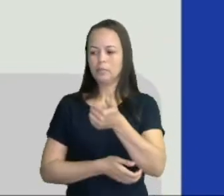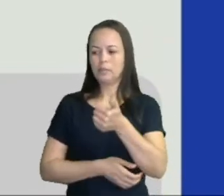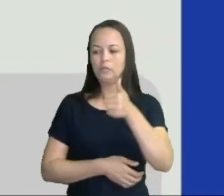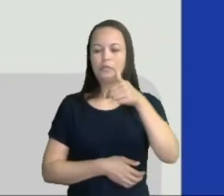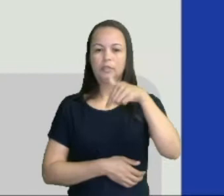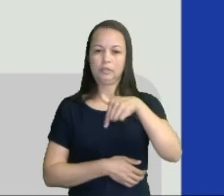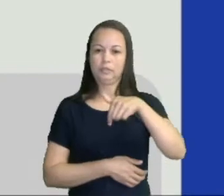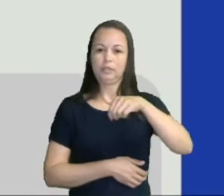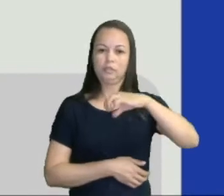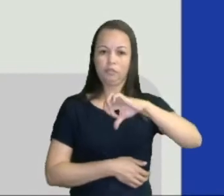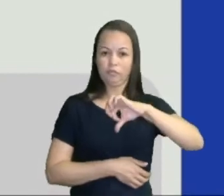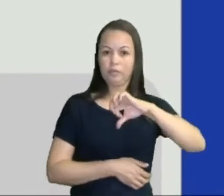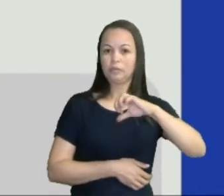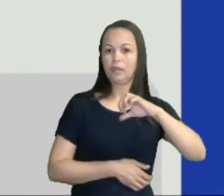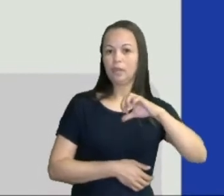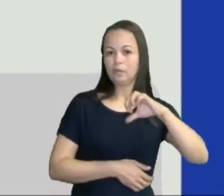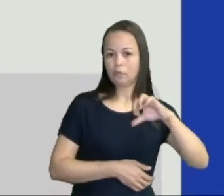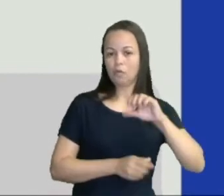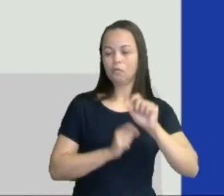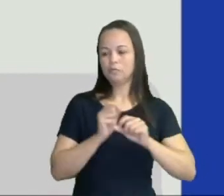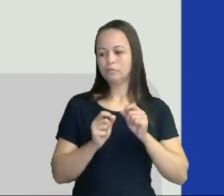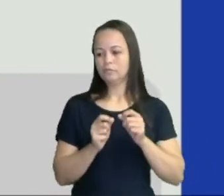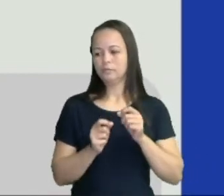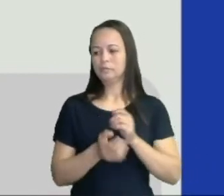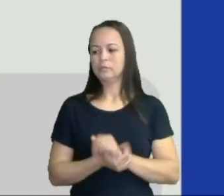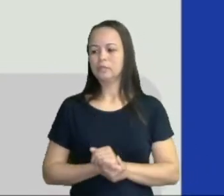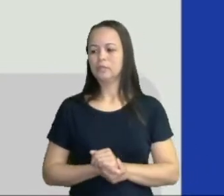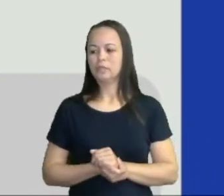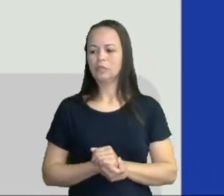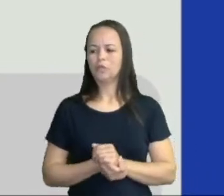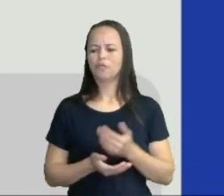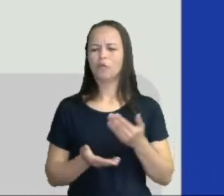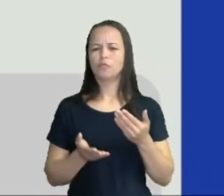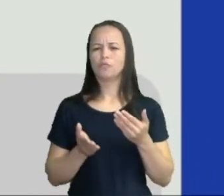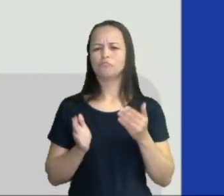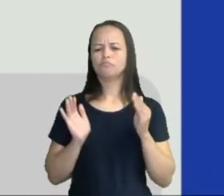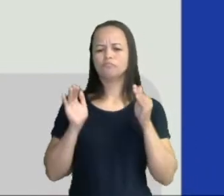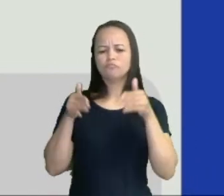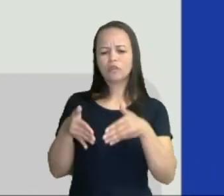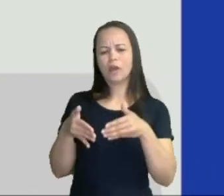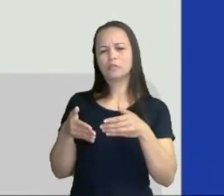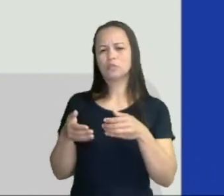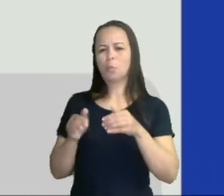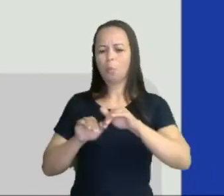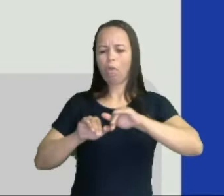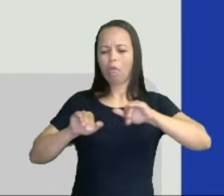isso, pessoal, que não foi um fato isolado que levou Napoleão a